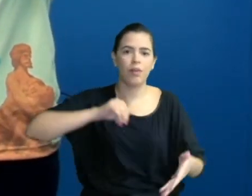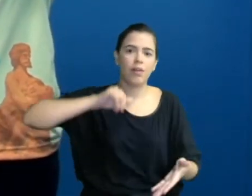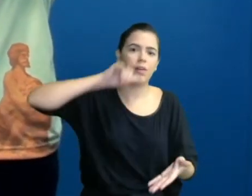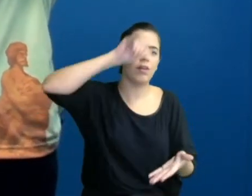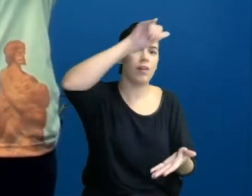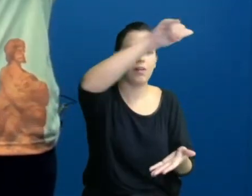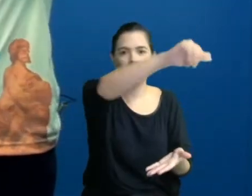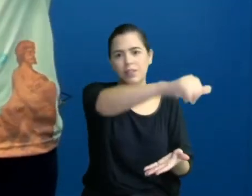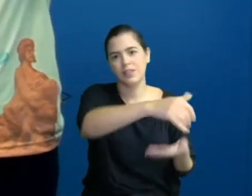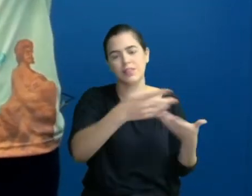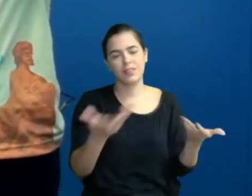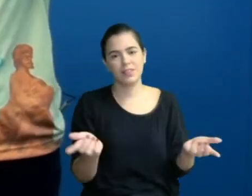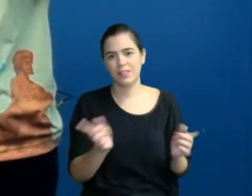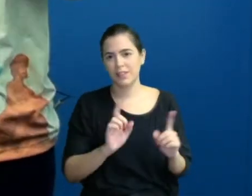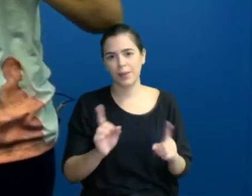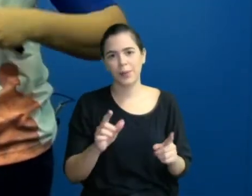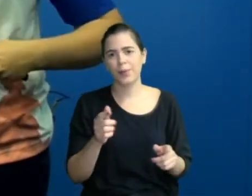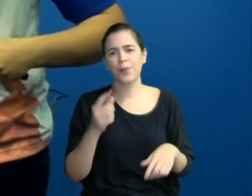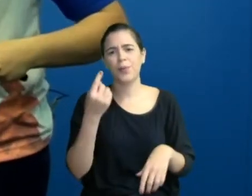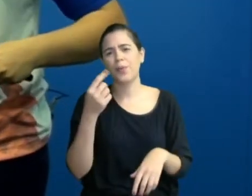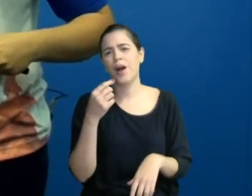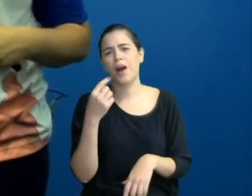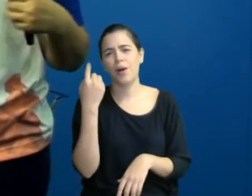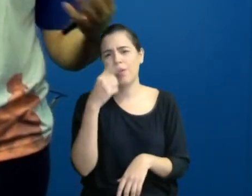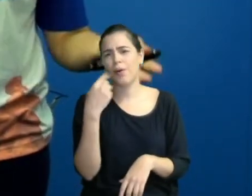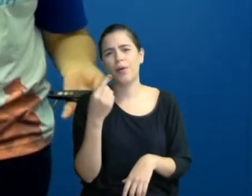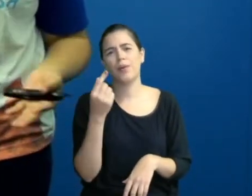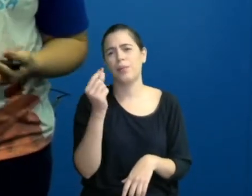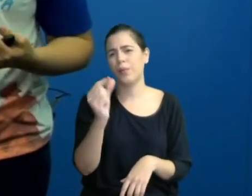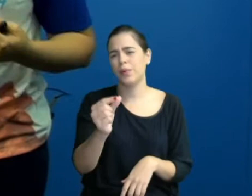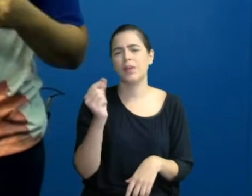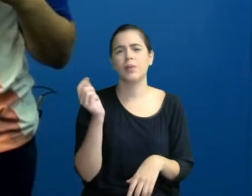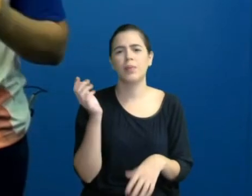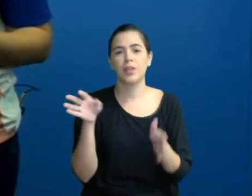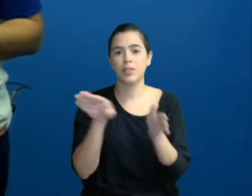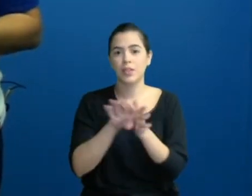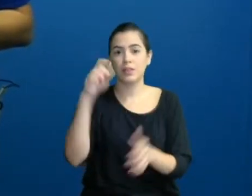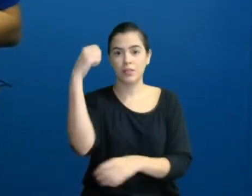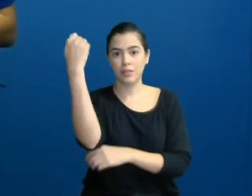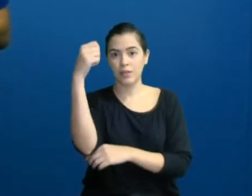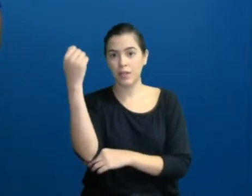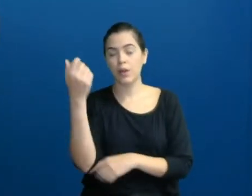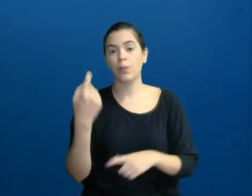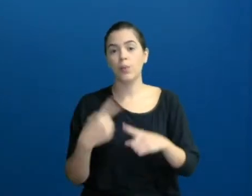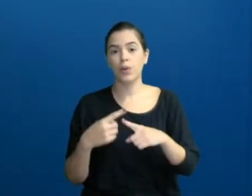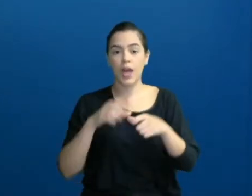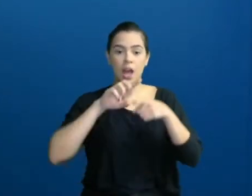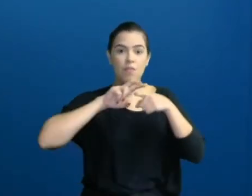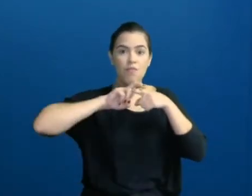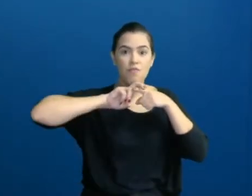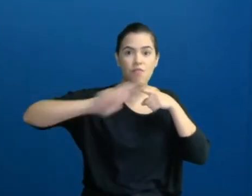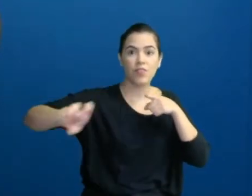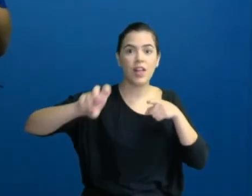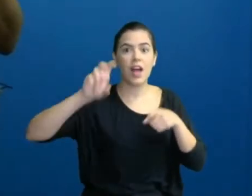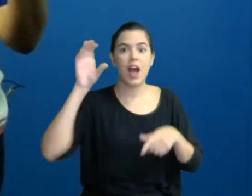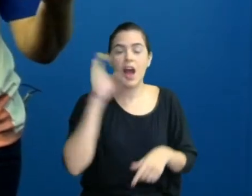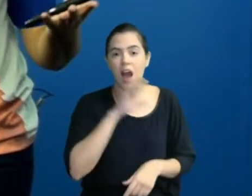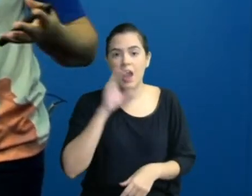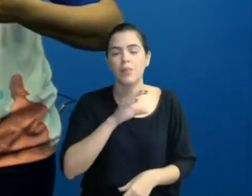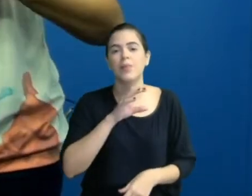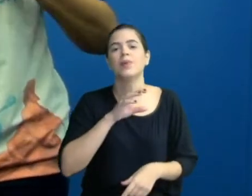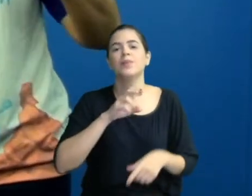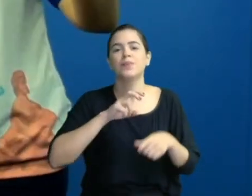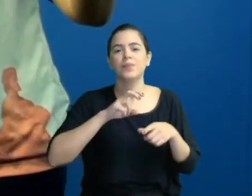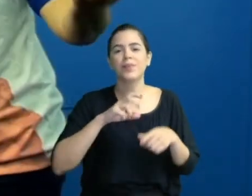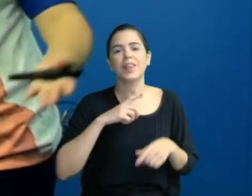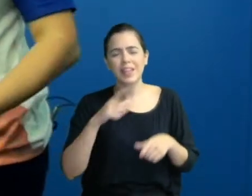não chegaria no máximo uma hora e pouquinho para chegar daqui para o Rio Grande do Sul, porque o trem-bala realmente é muito rápido. E esse nome trem-bala, que tem até a música,